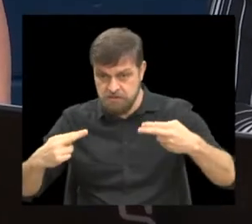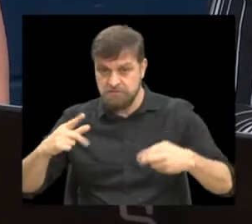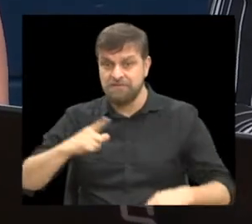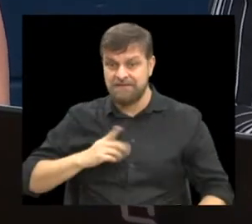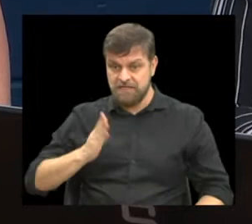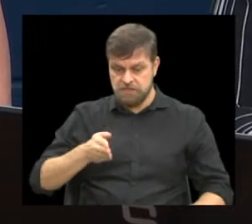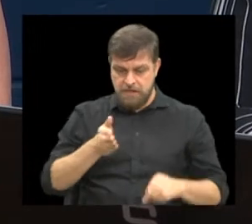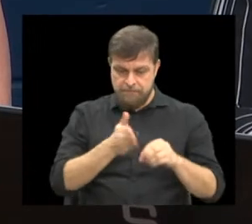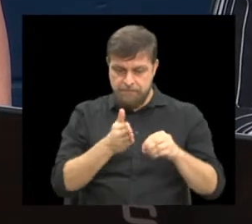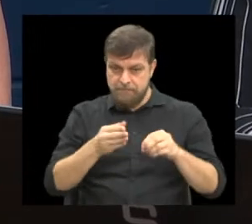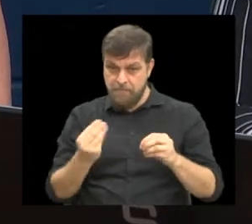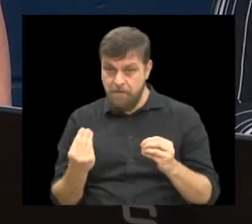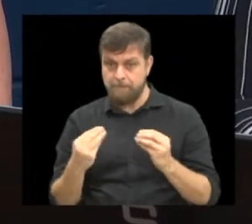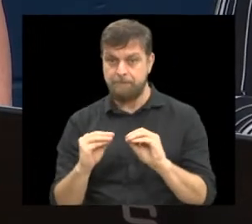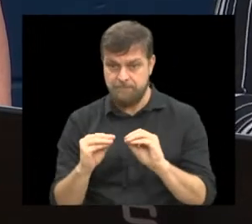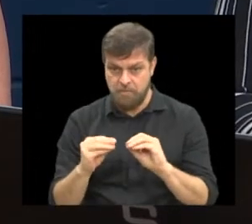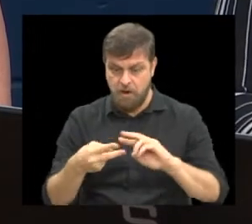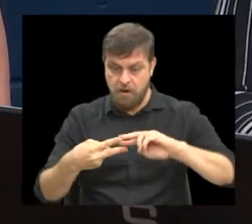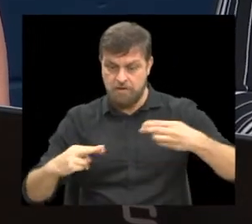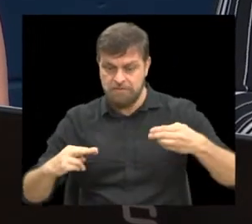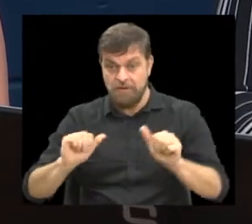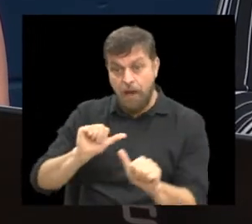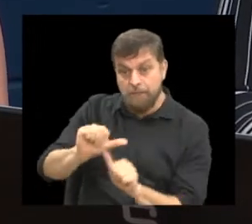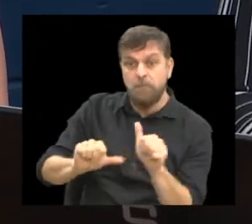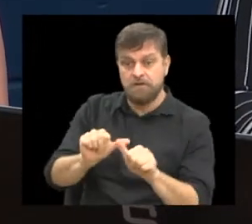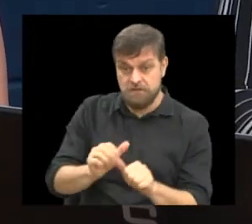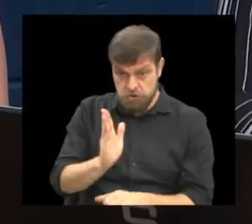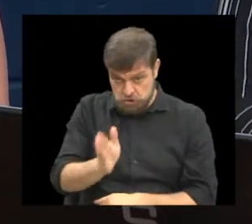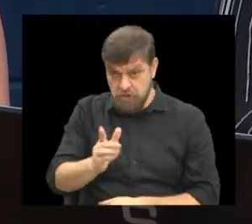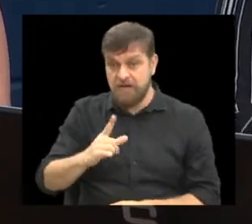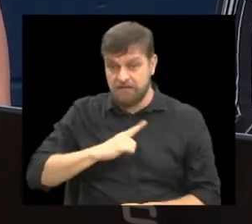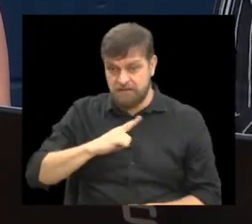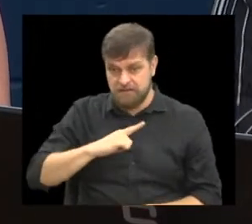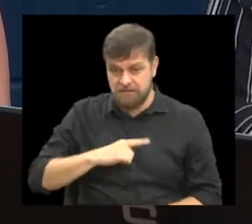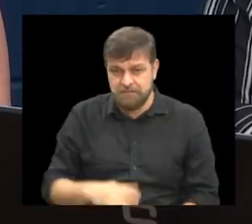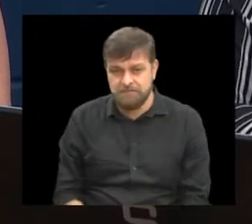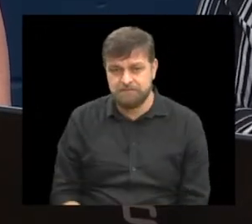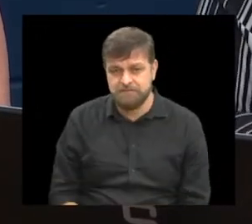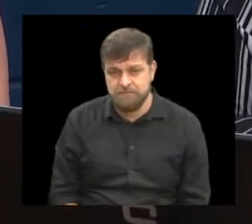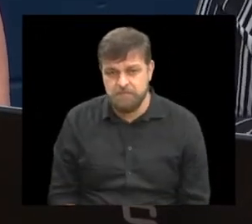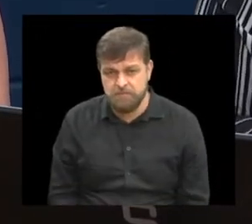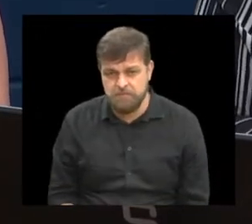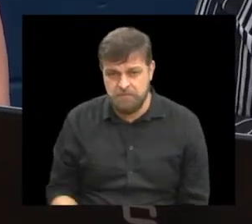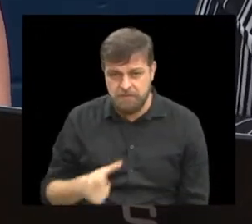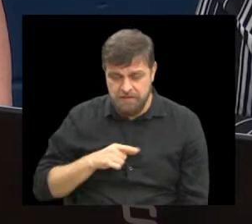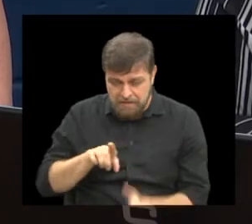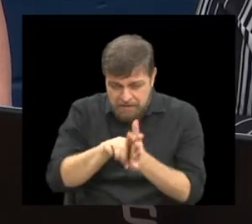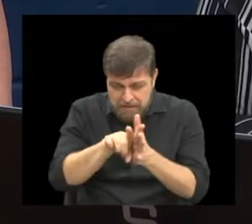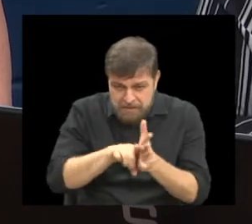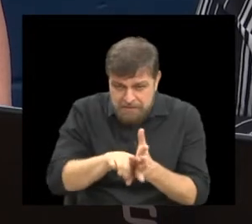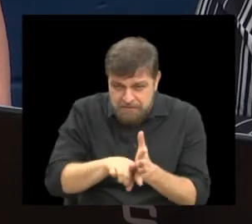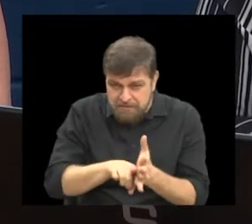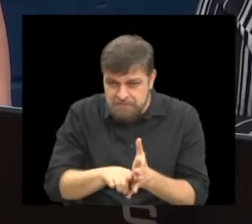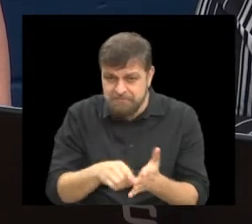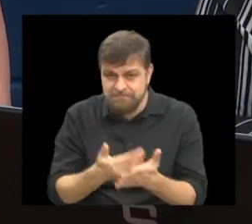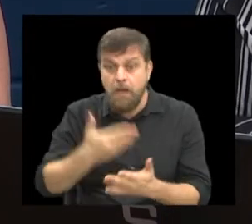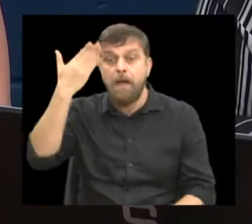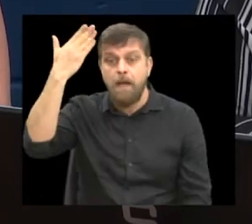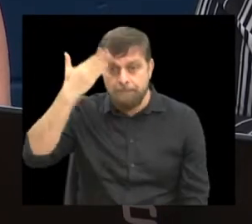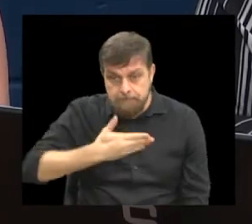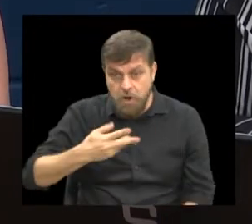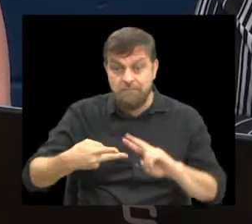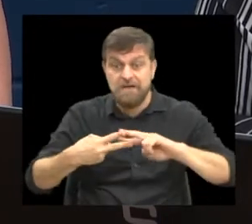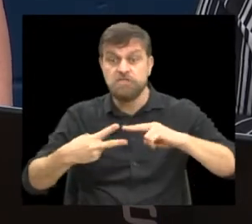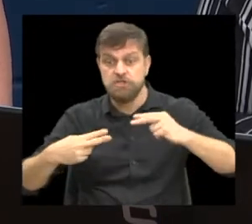ali que vai ter uma modificação. E aí, o que acontece? Tá? Dentro desse espectro, ela é comprovada